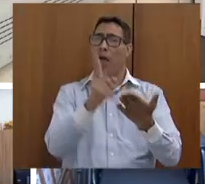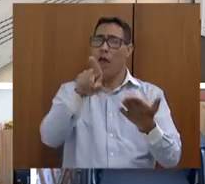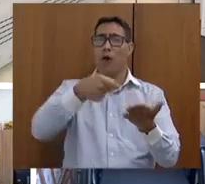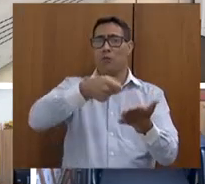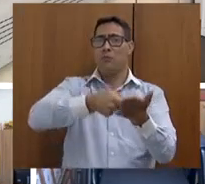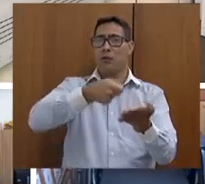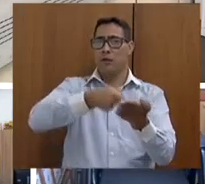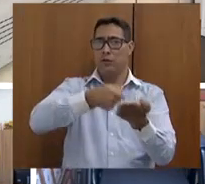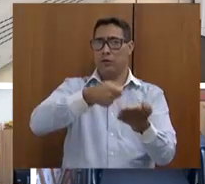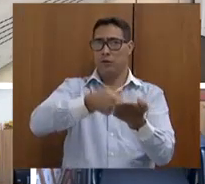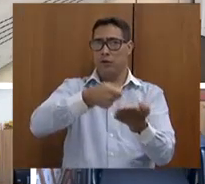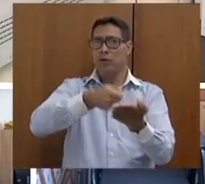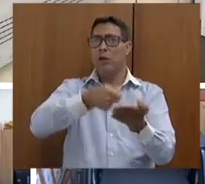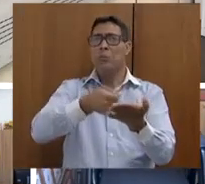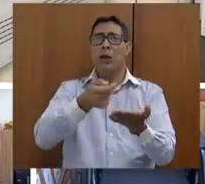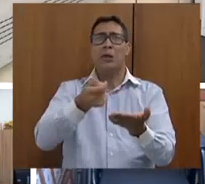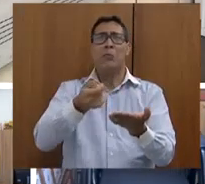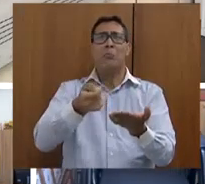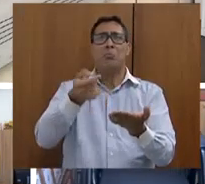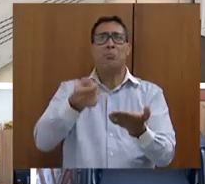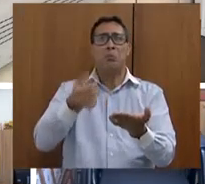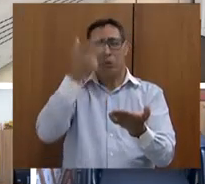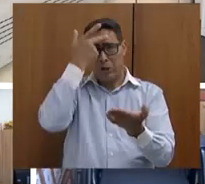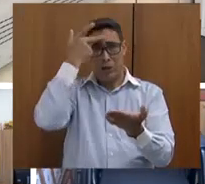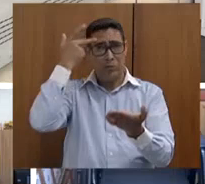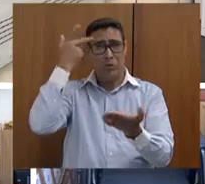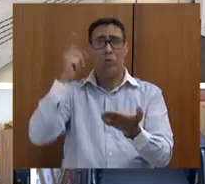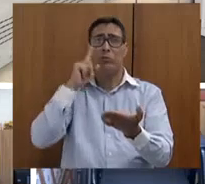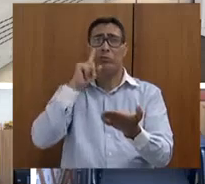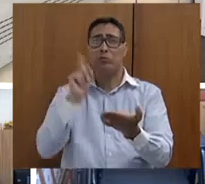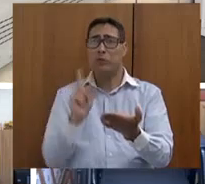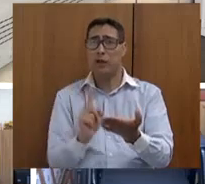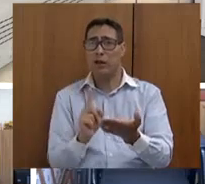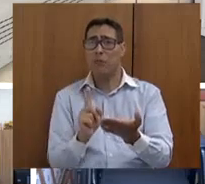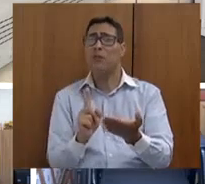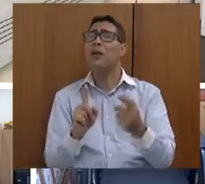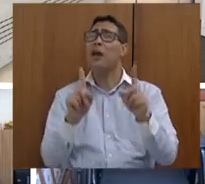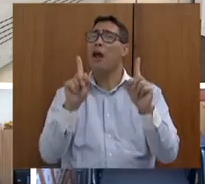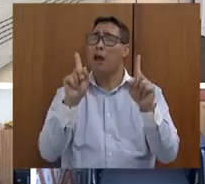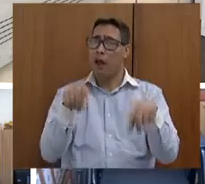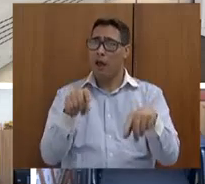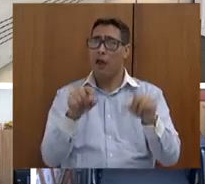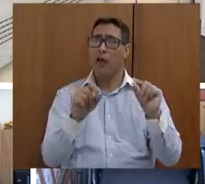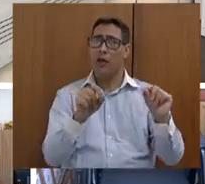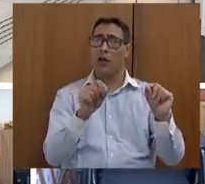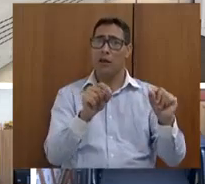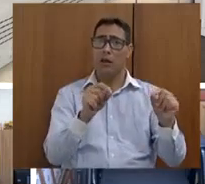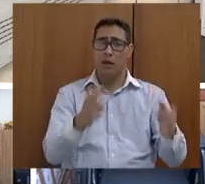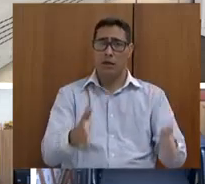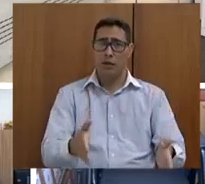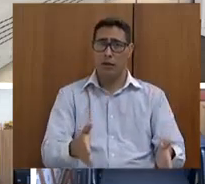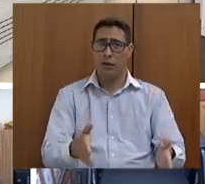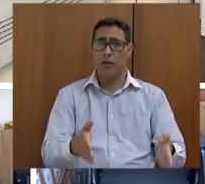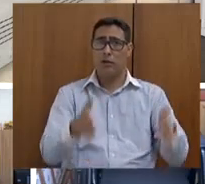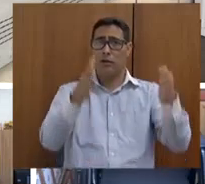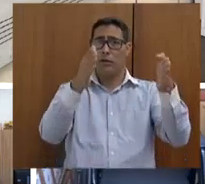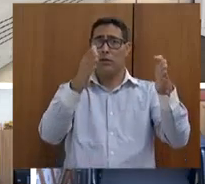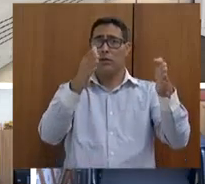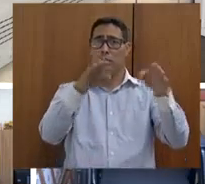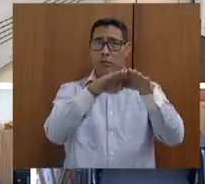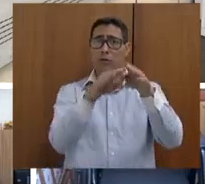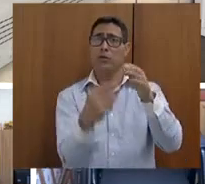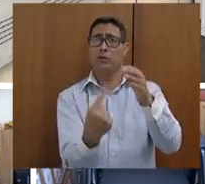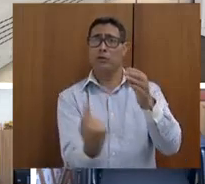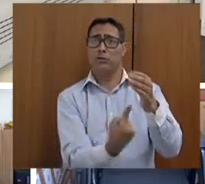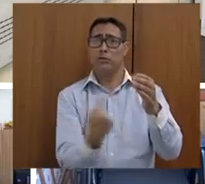Um item que poucas pessoas olharam que é o tanquinho né porque a hsbs